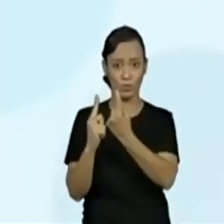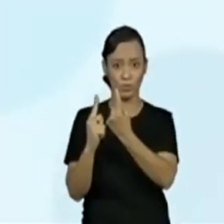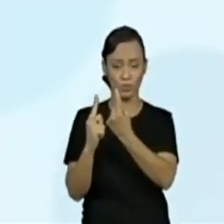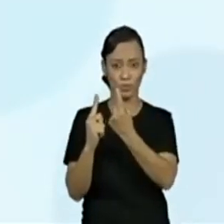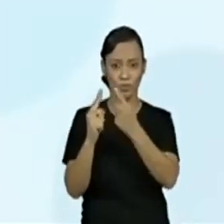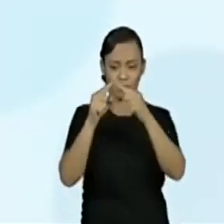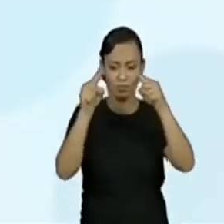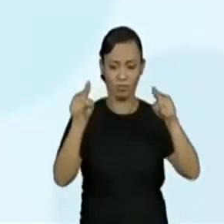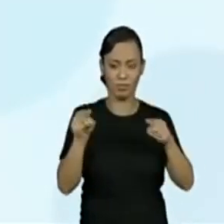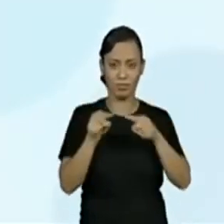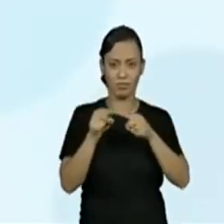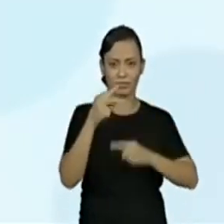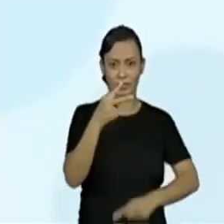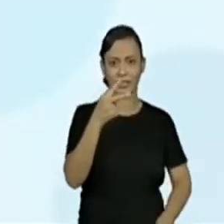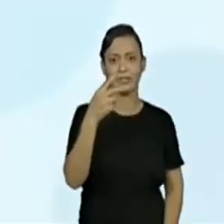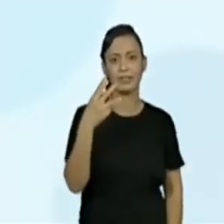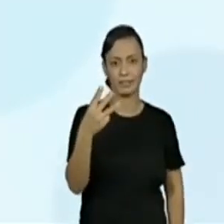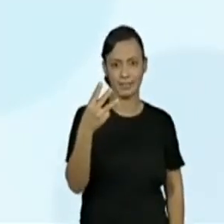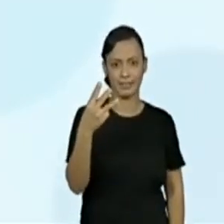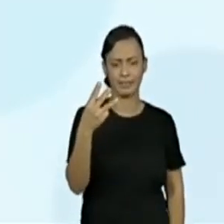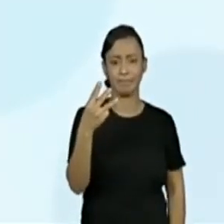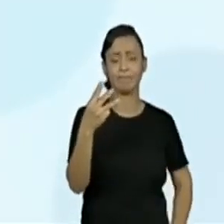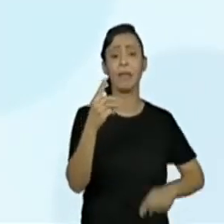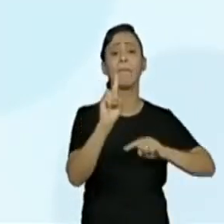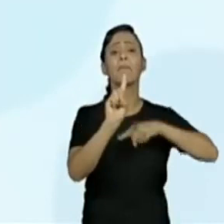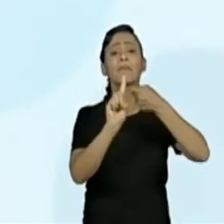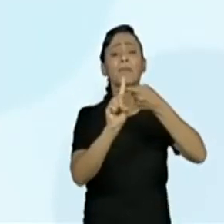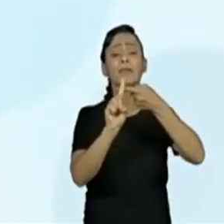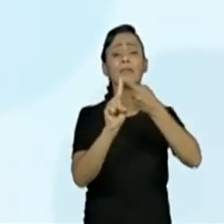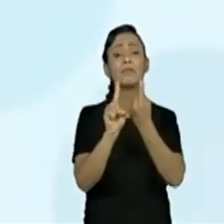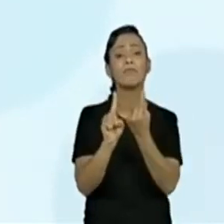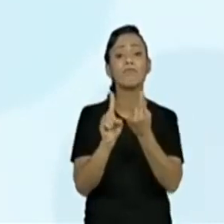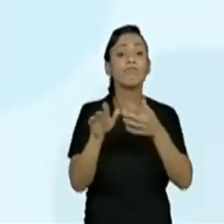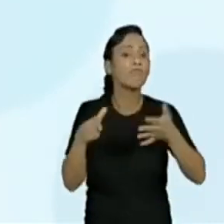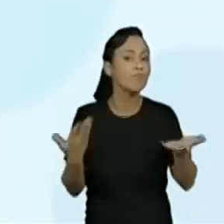E depois do 23, qual seria aí o próximo número?